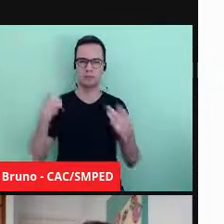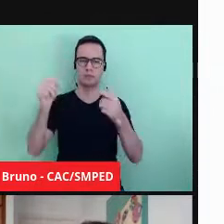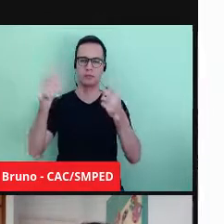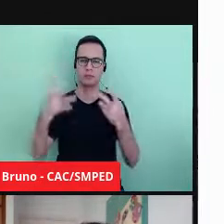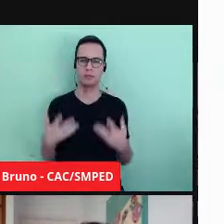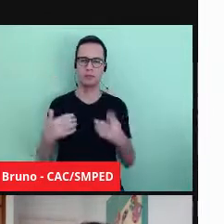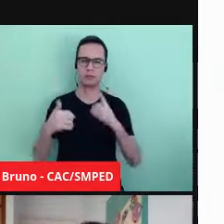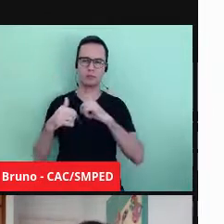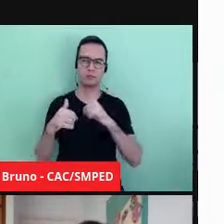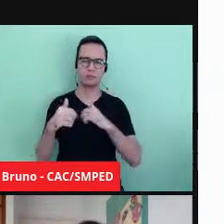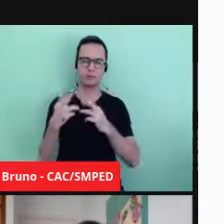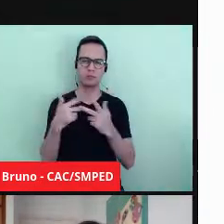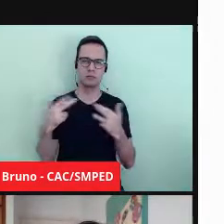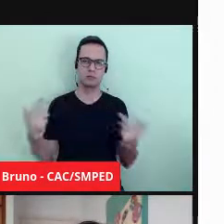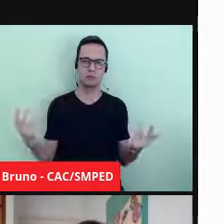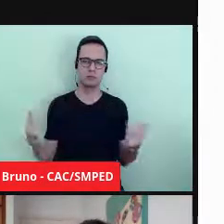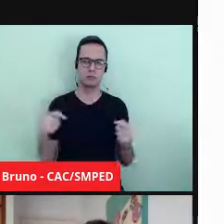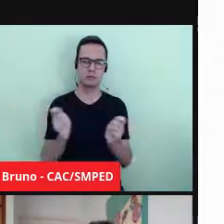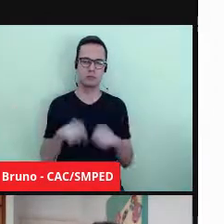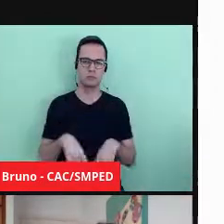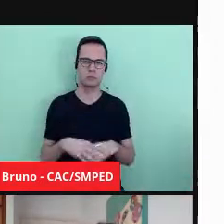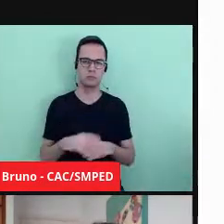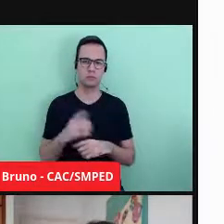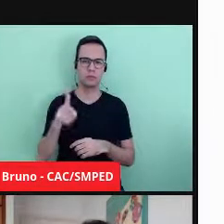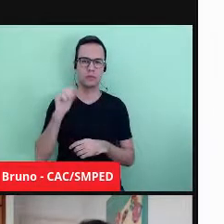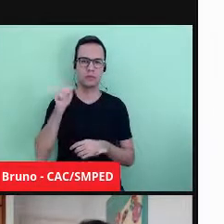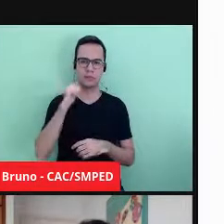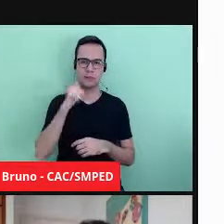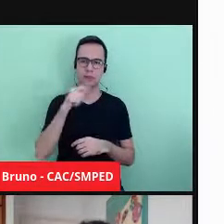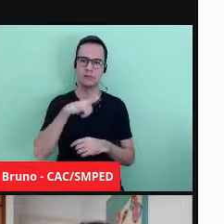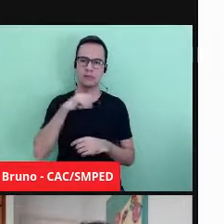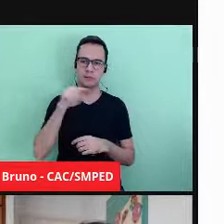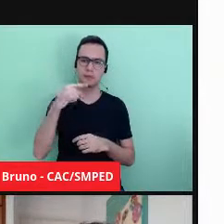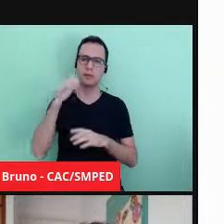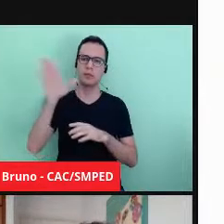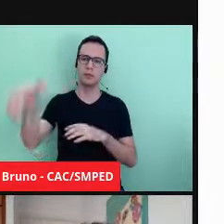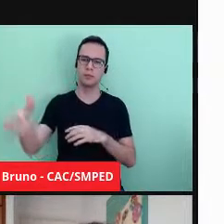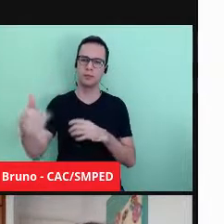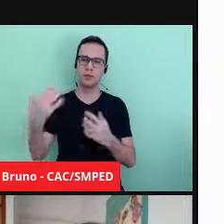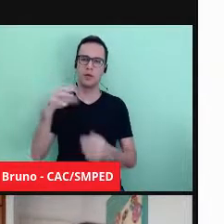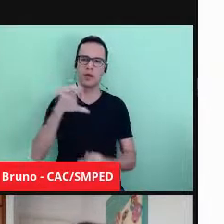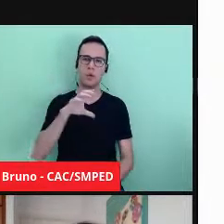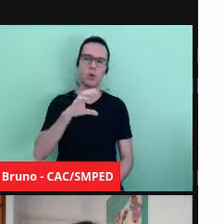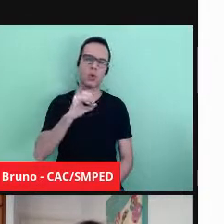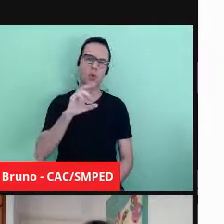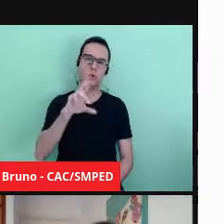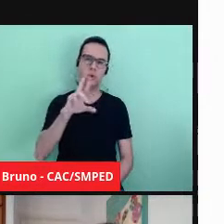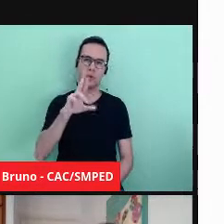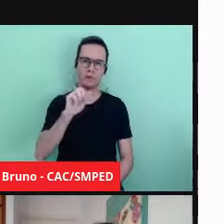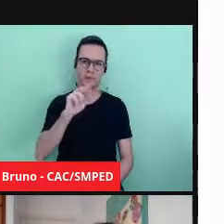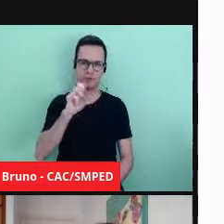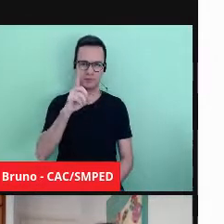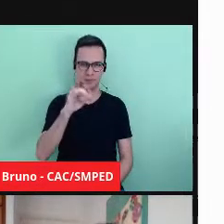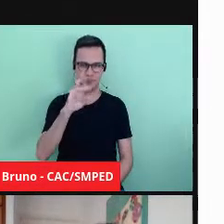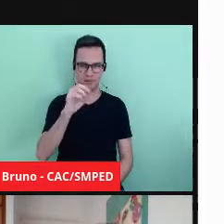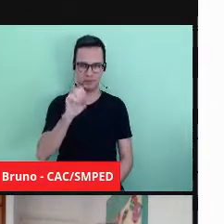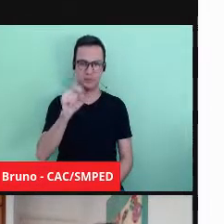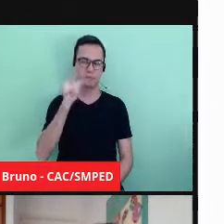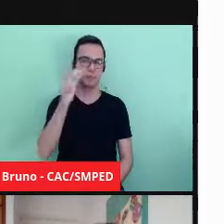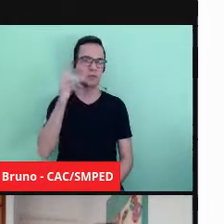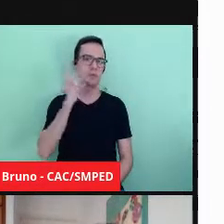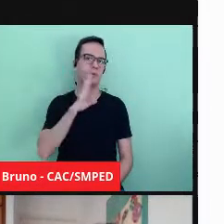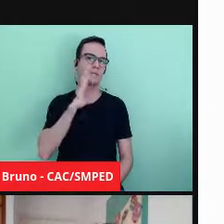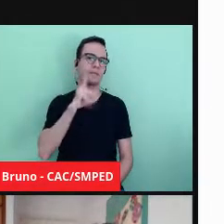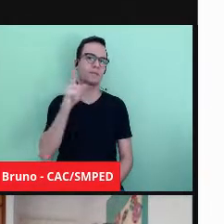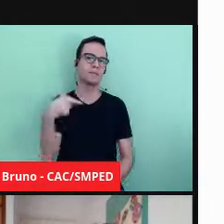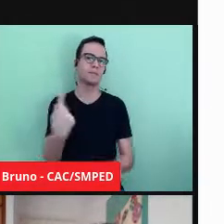sendo representadas, né, dos artistas que estão sendo chamados, dos curadores que estão fazendo essas escolhas. Mas eu acho que é uma coisa interessante da